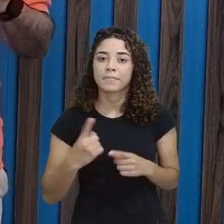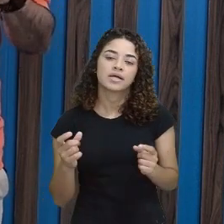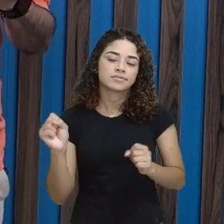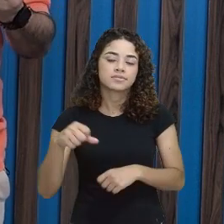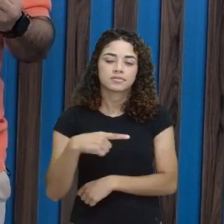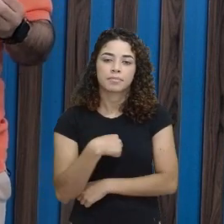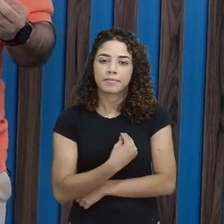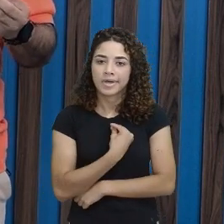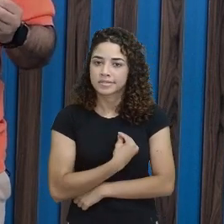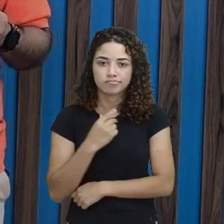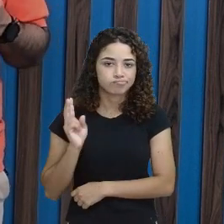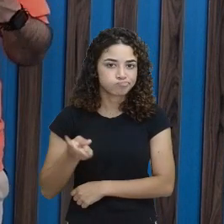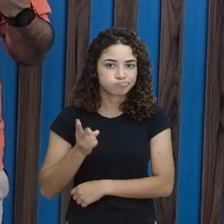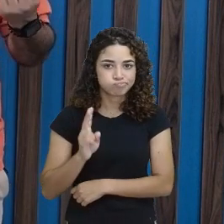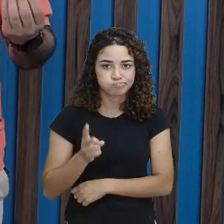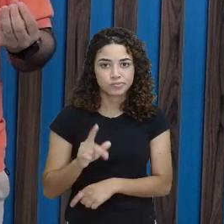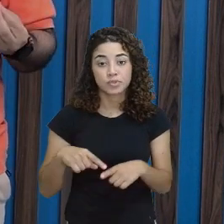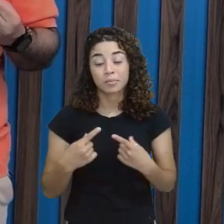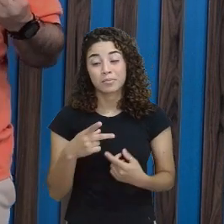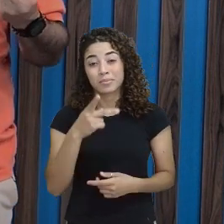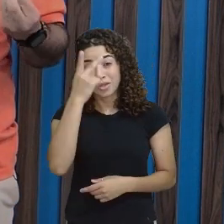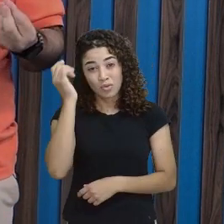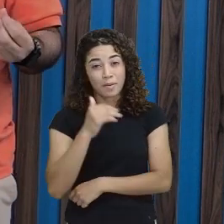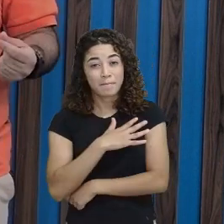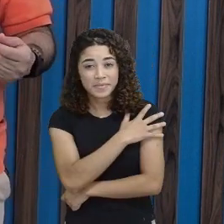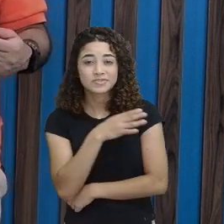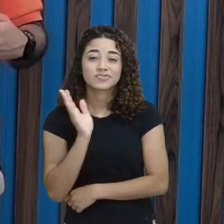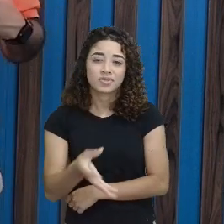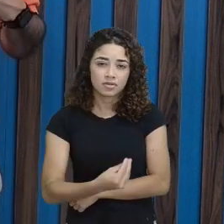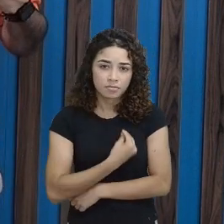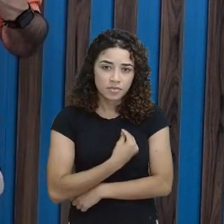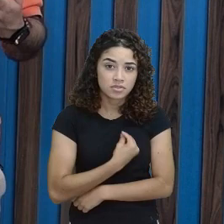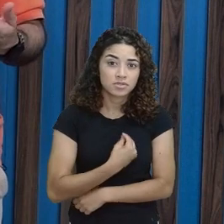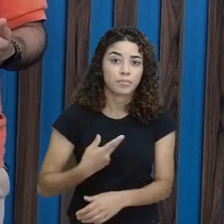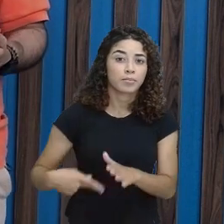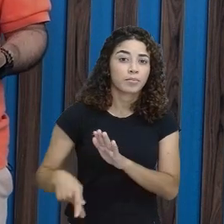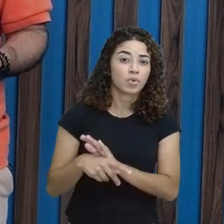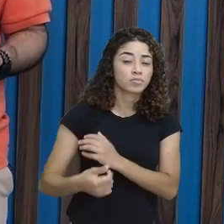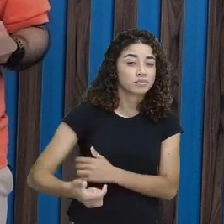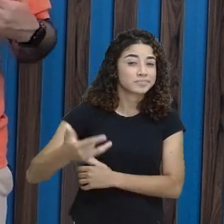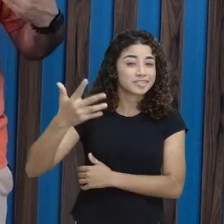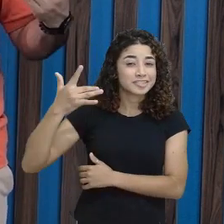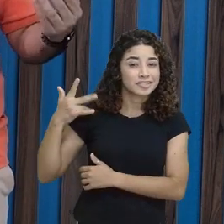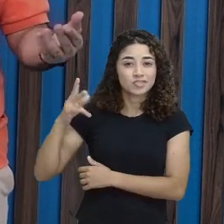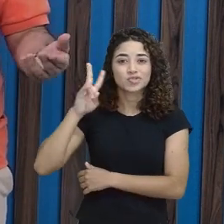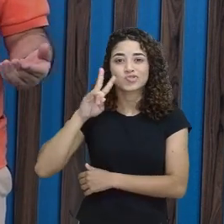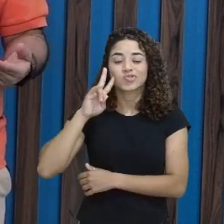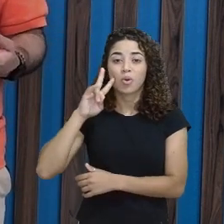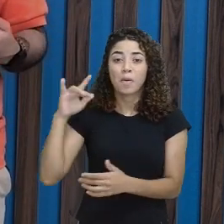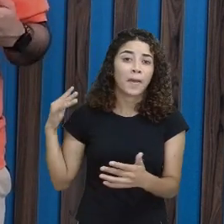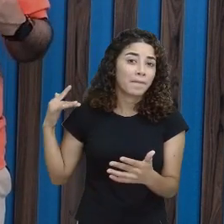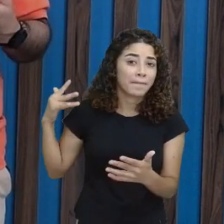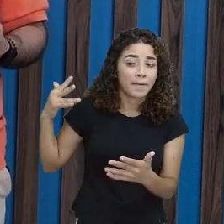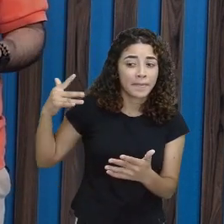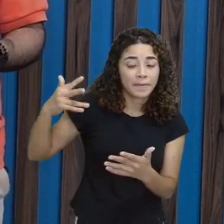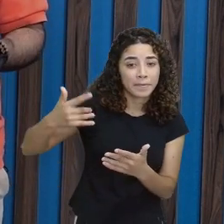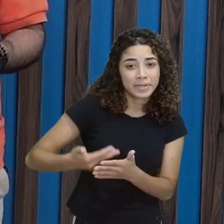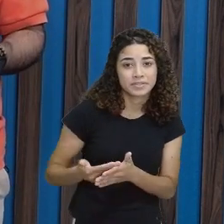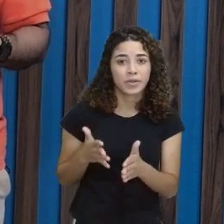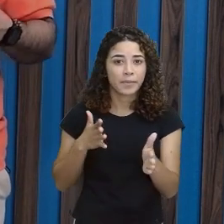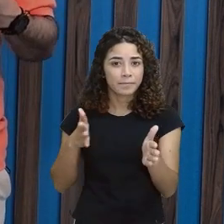presente. Então, os militares eles já estavam presentes na história do Brasil desde o início aí do